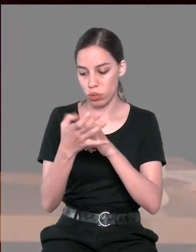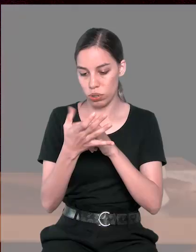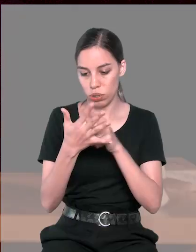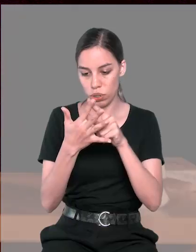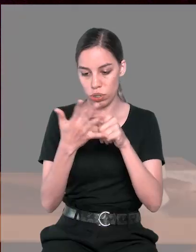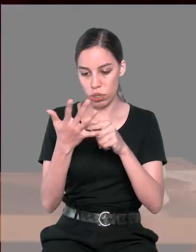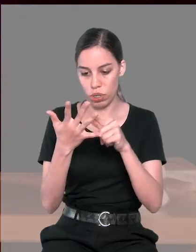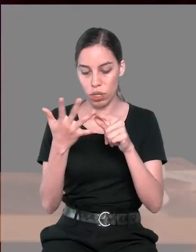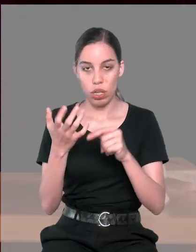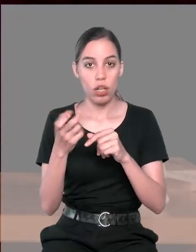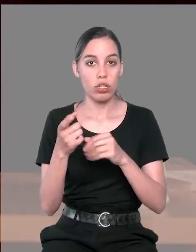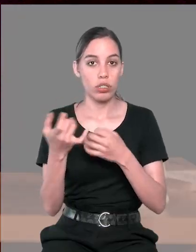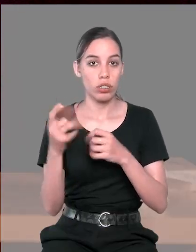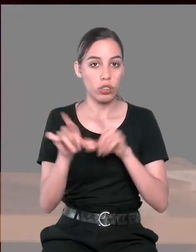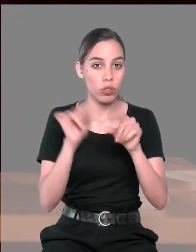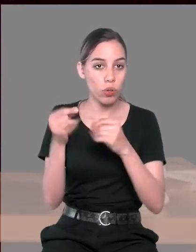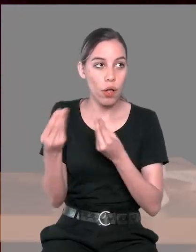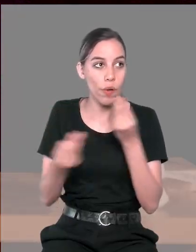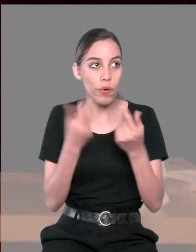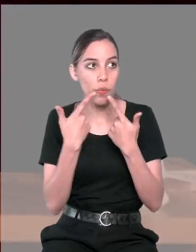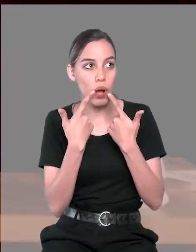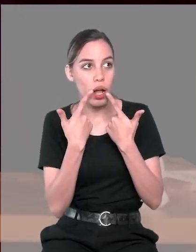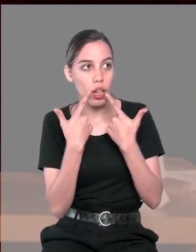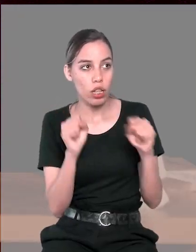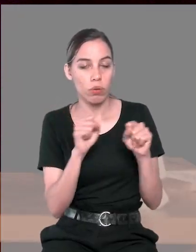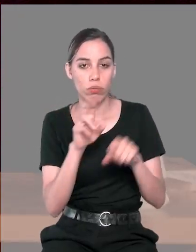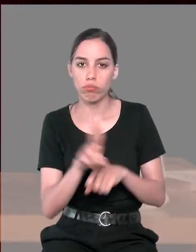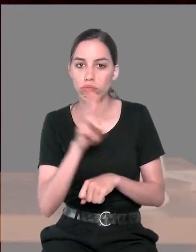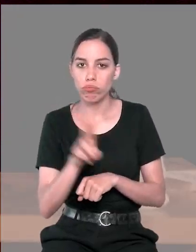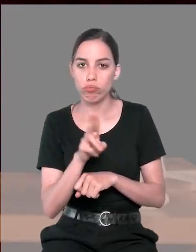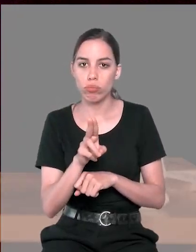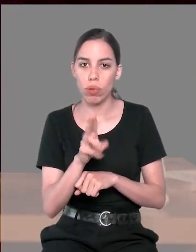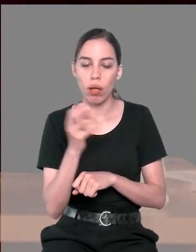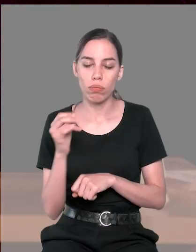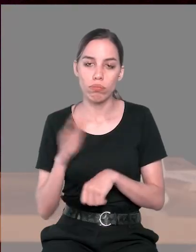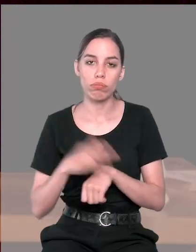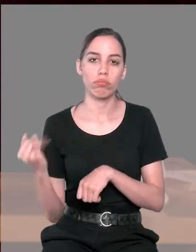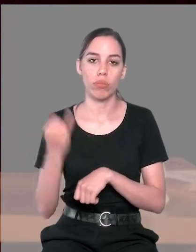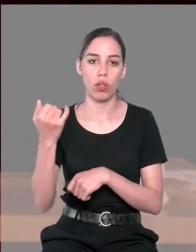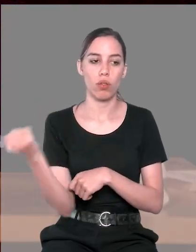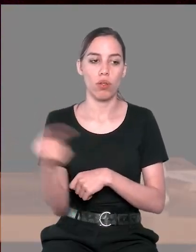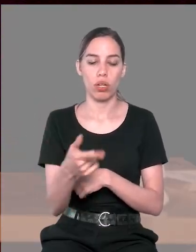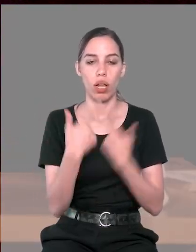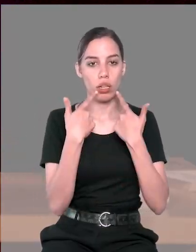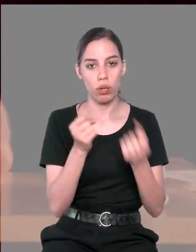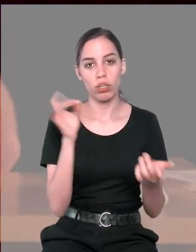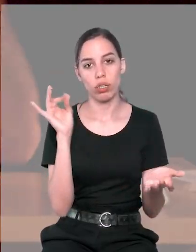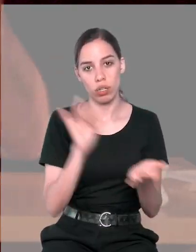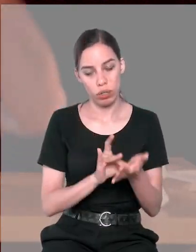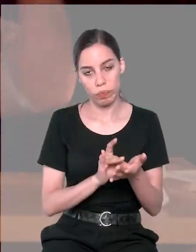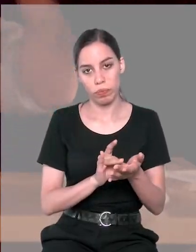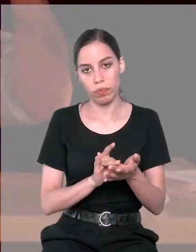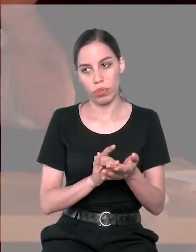está articulando intenções. O modo de usar a linguagem é muito mais importante do que o uso da linguagem em si. E é isso que me